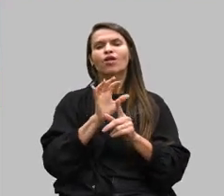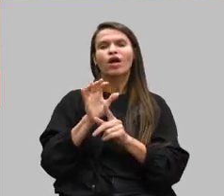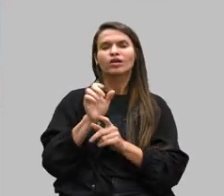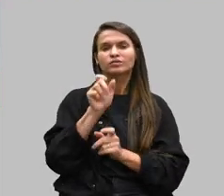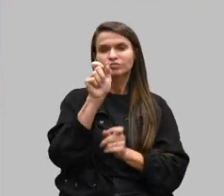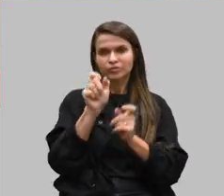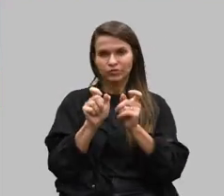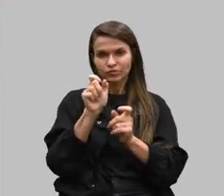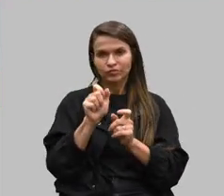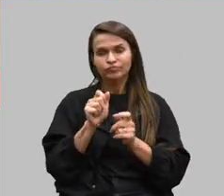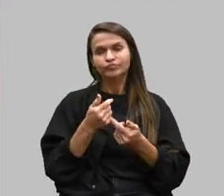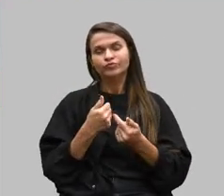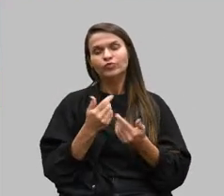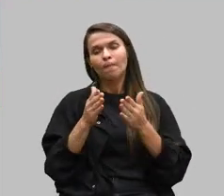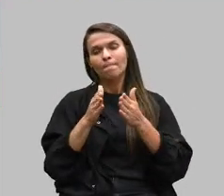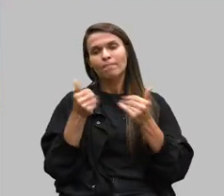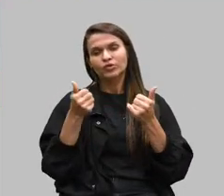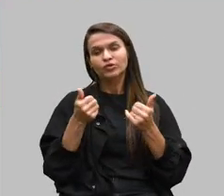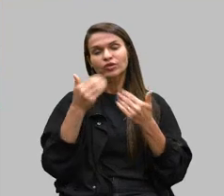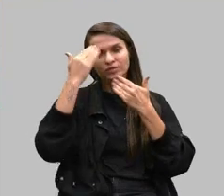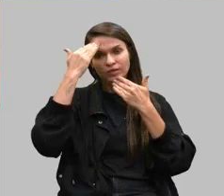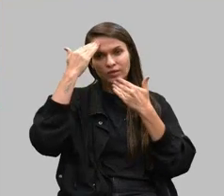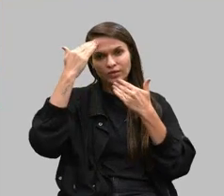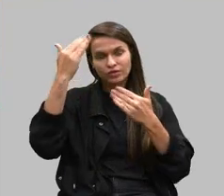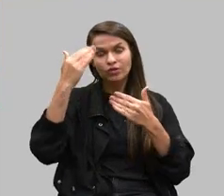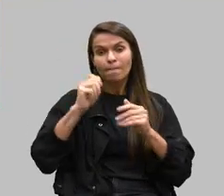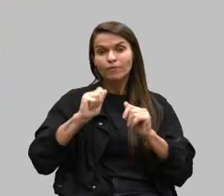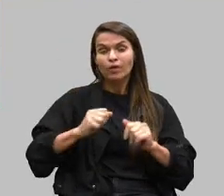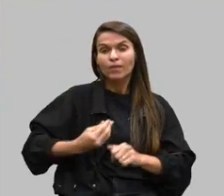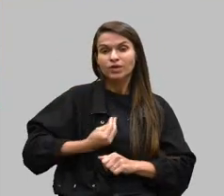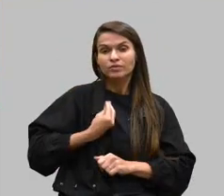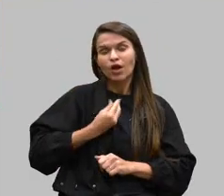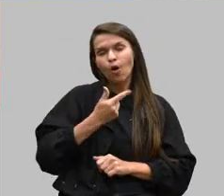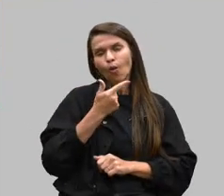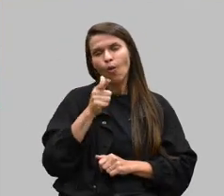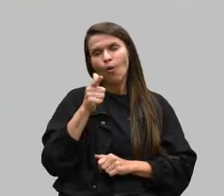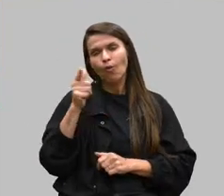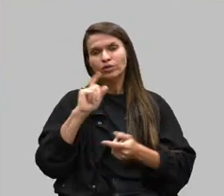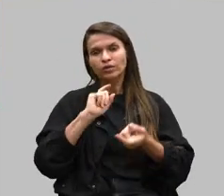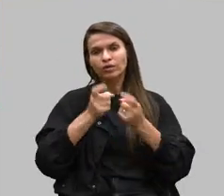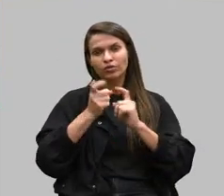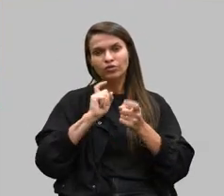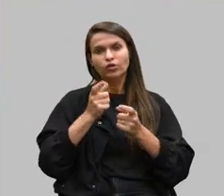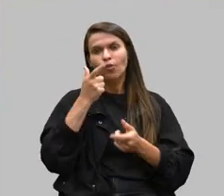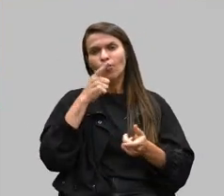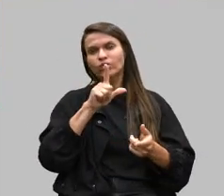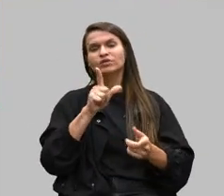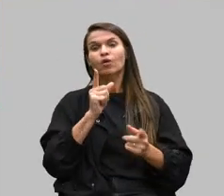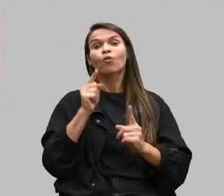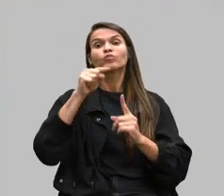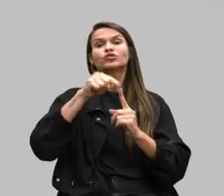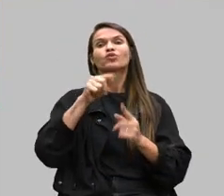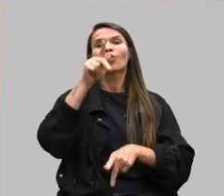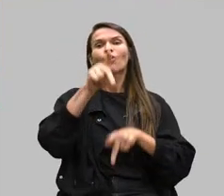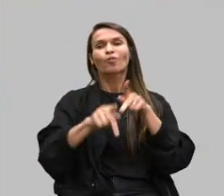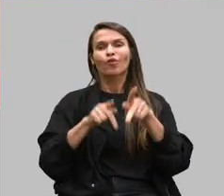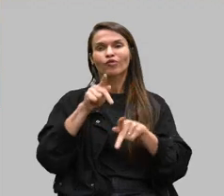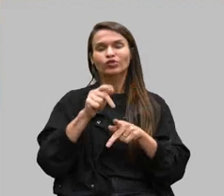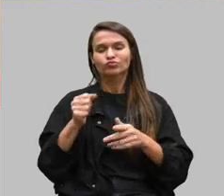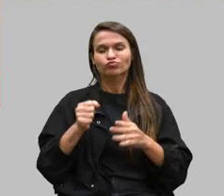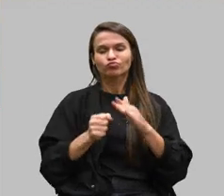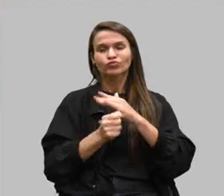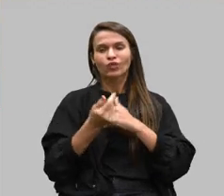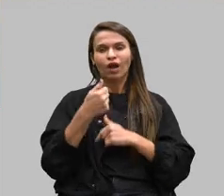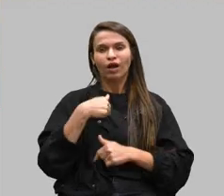aqui né o nosso pedido a nossa gratidão e poder participar de outras reuniões que realmente alcance a vontade do povo que nos colocou aqui que nos